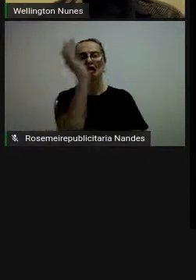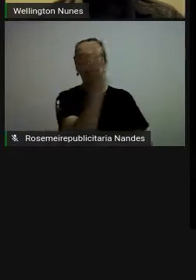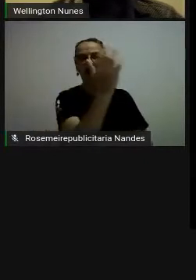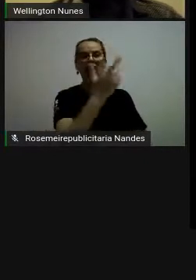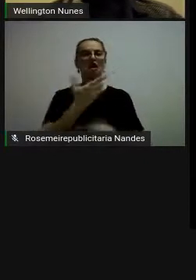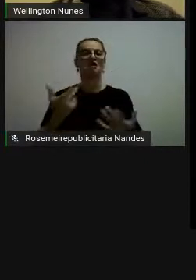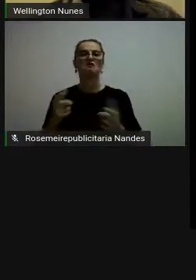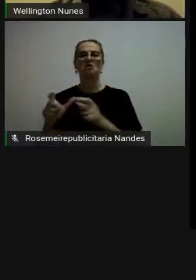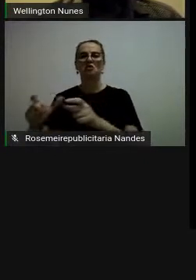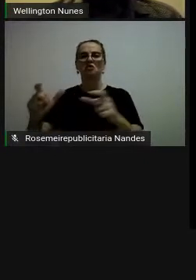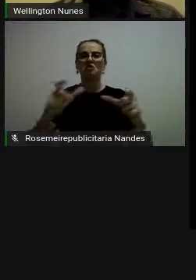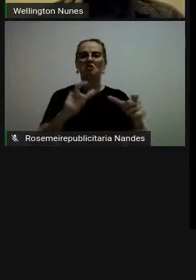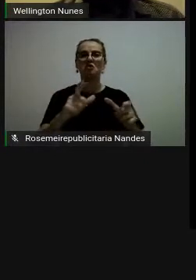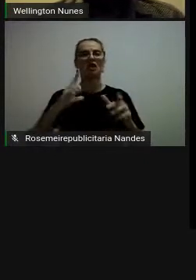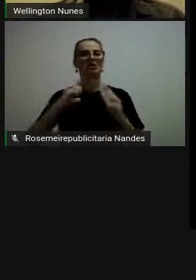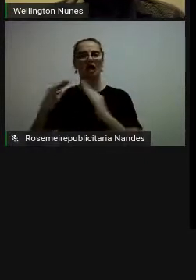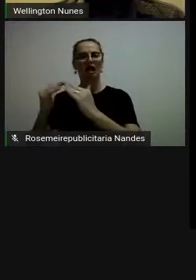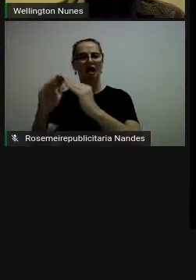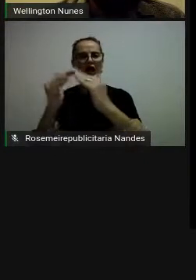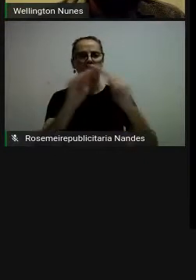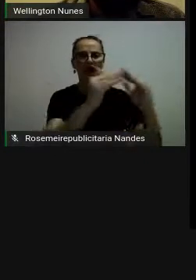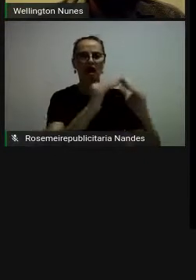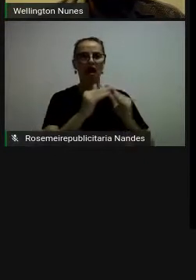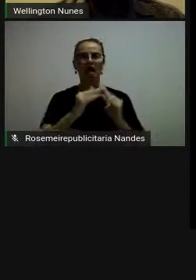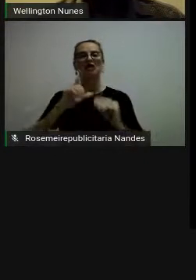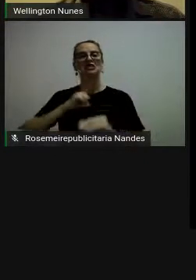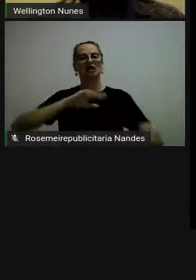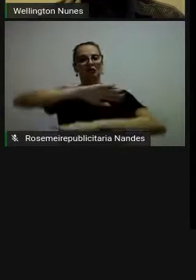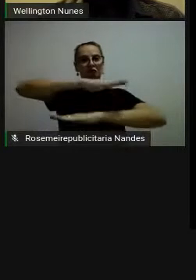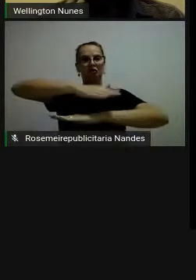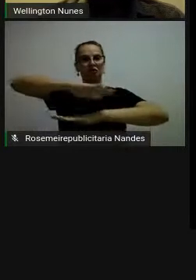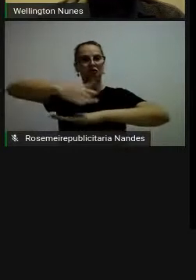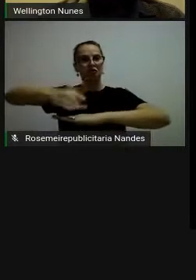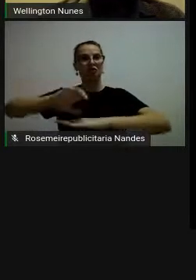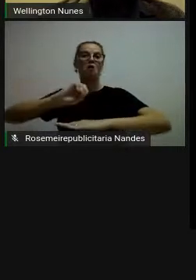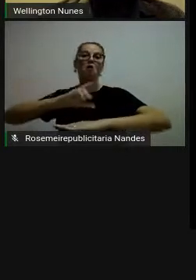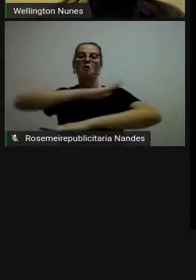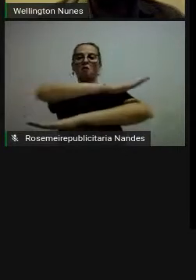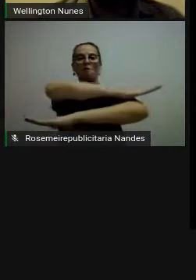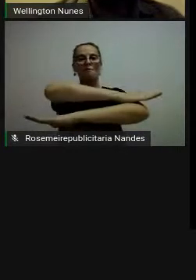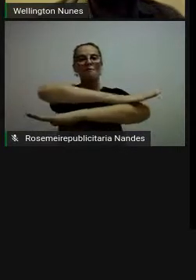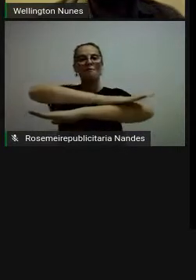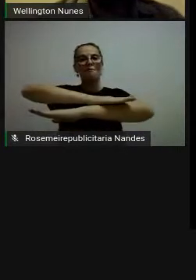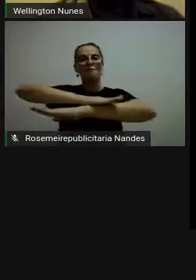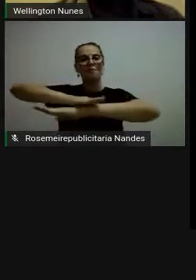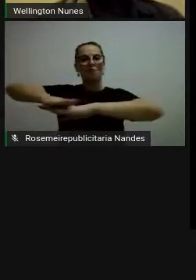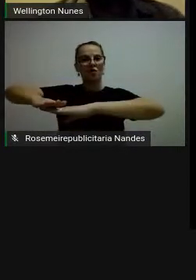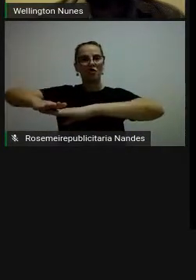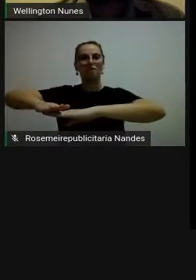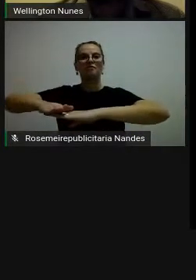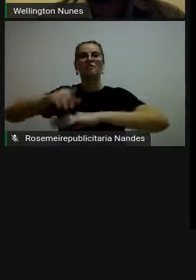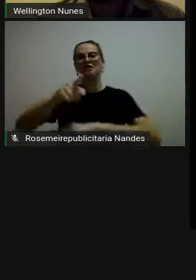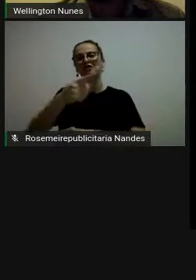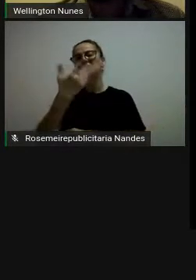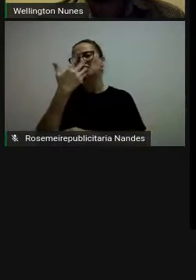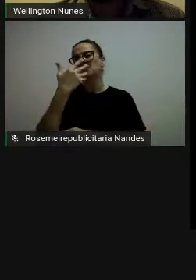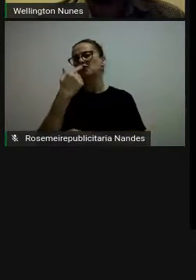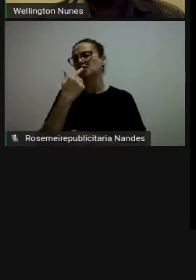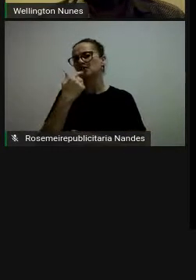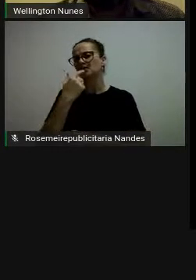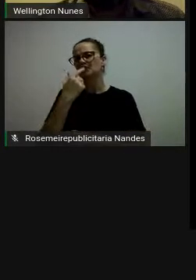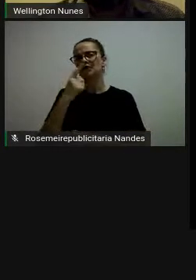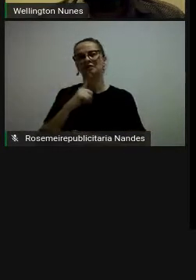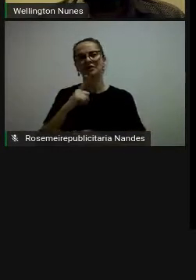brancas totalmente planas, sem declividade, com valor zero, e a cor vermelha você tem as áreas com declividade